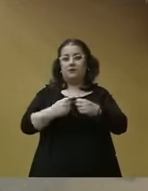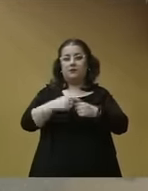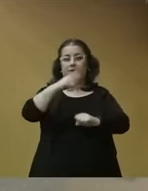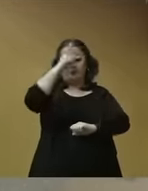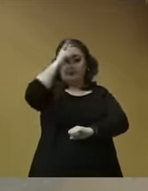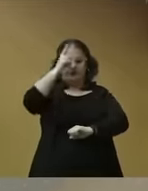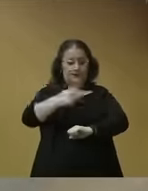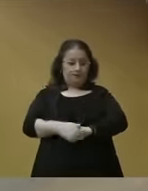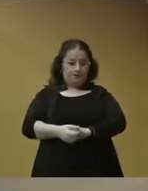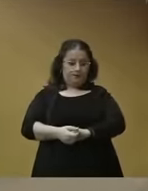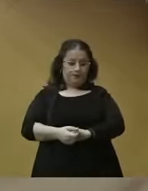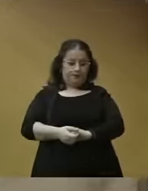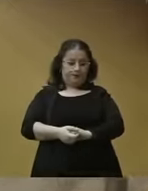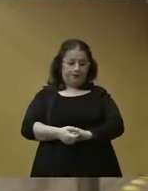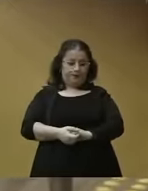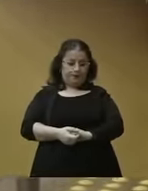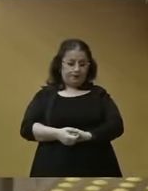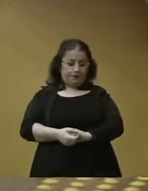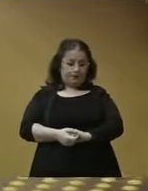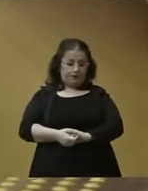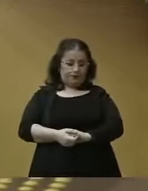Pelotas.